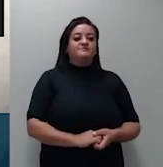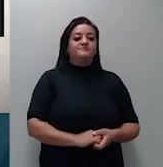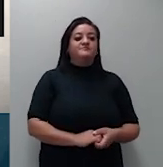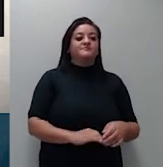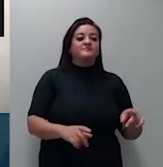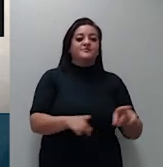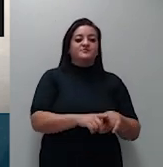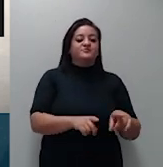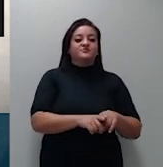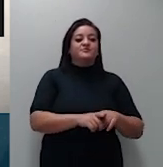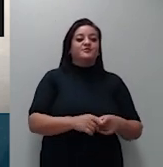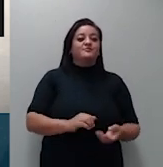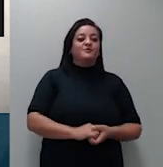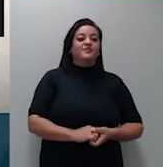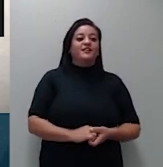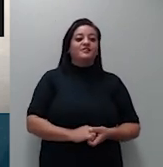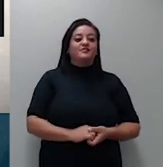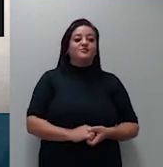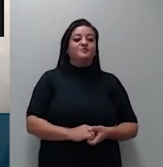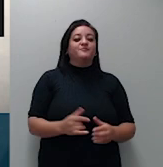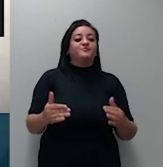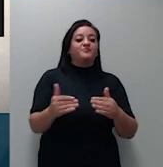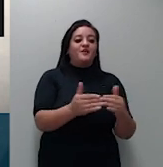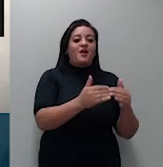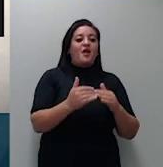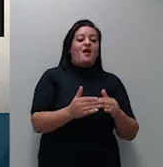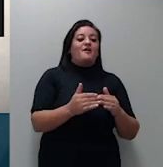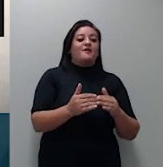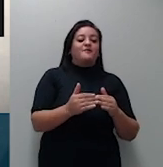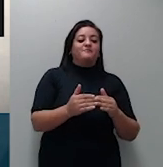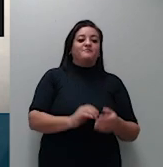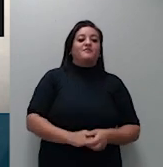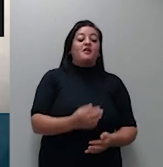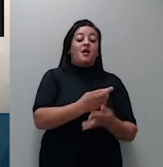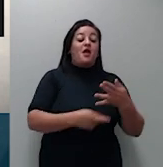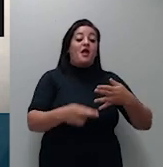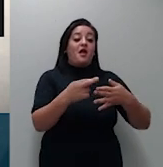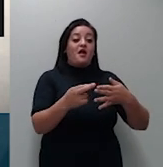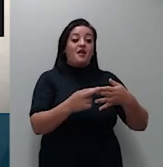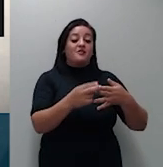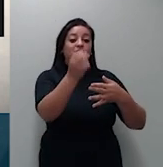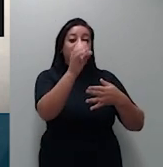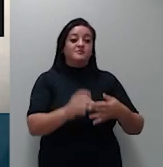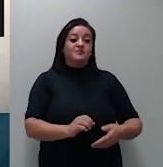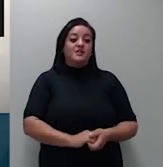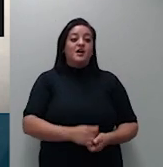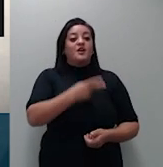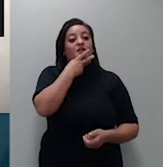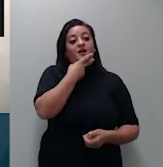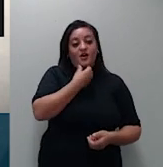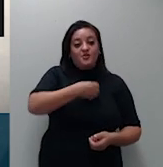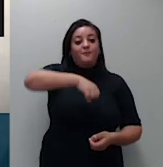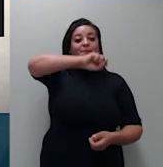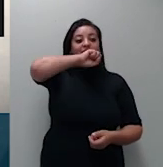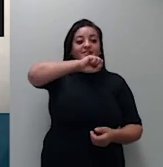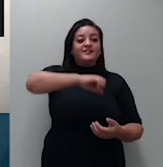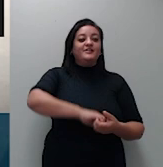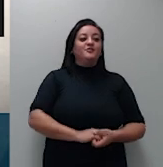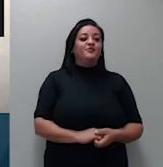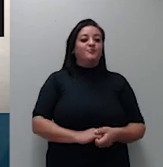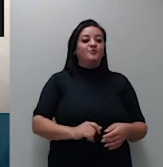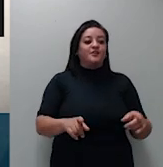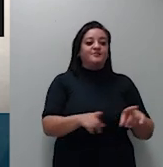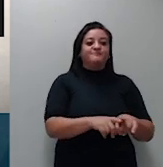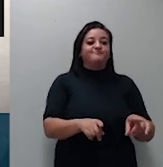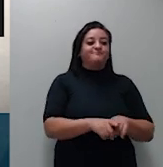turma deu provimento ao recurso especial do pai do autor nos termos do voto do relator